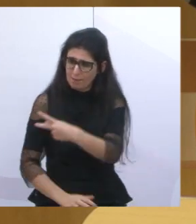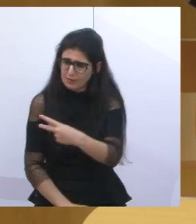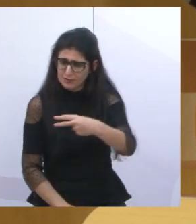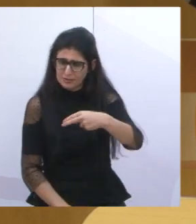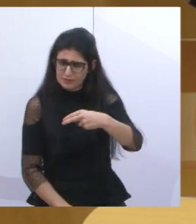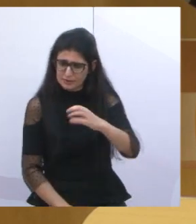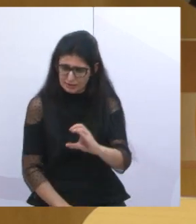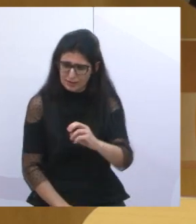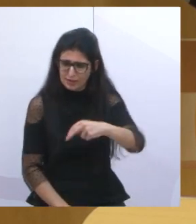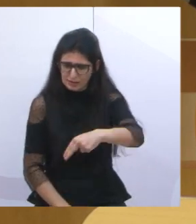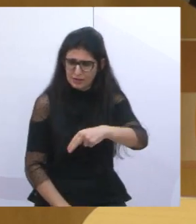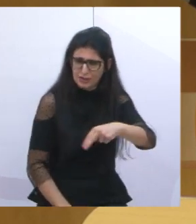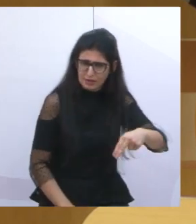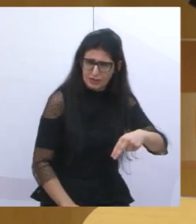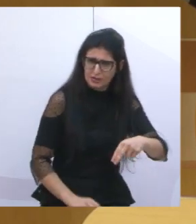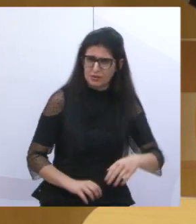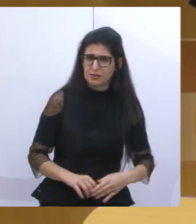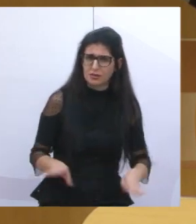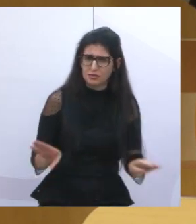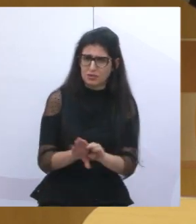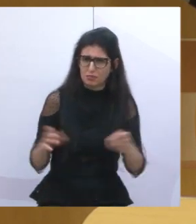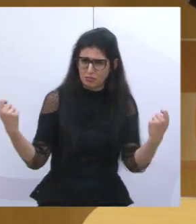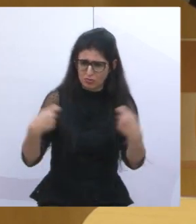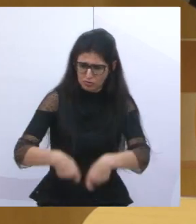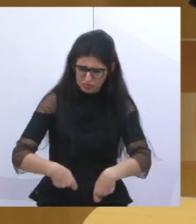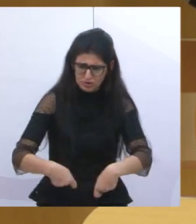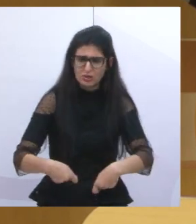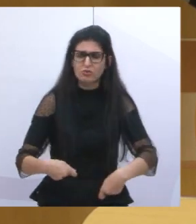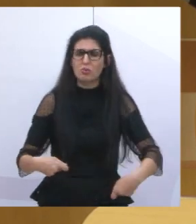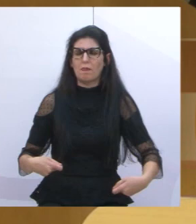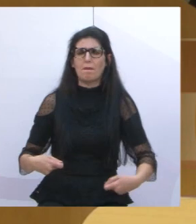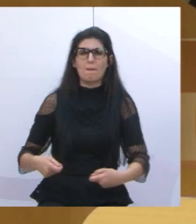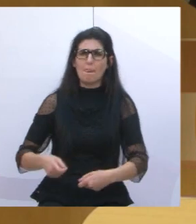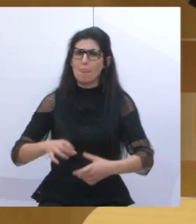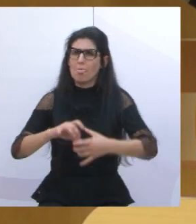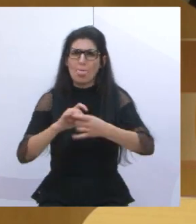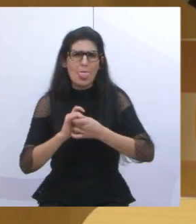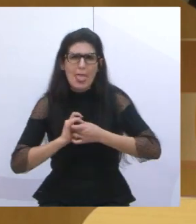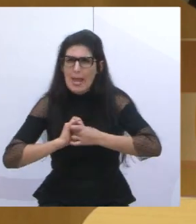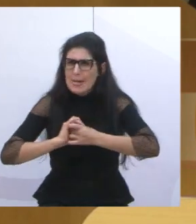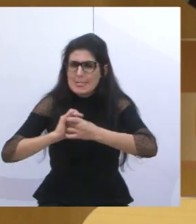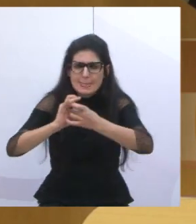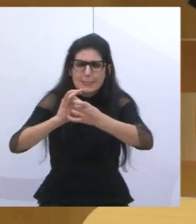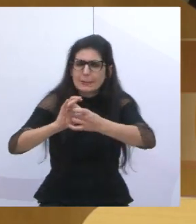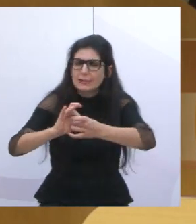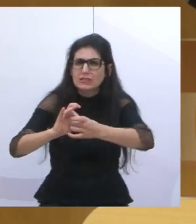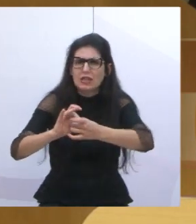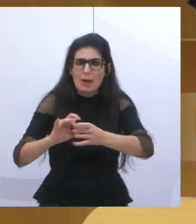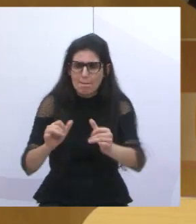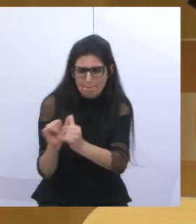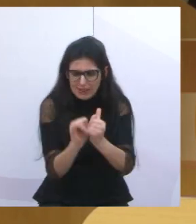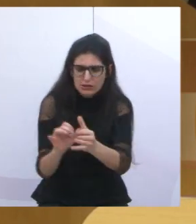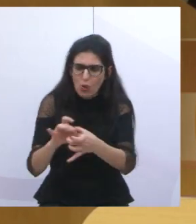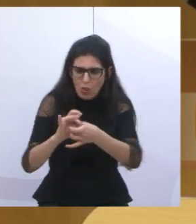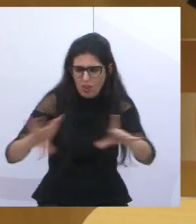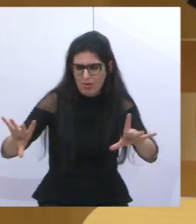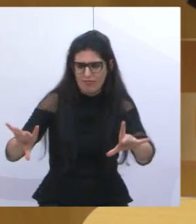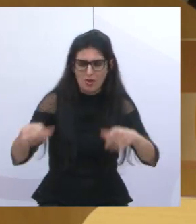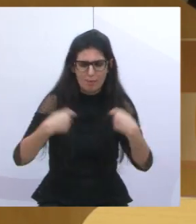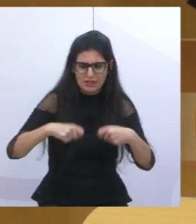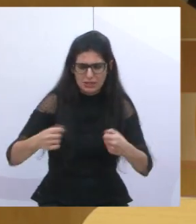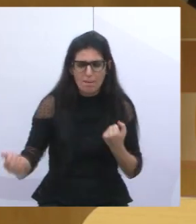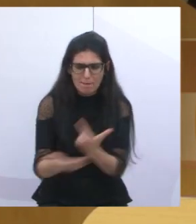PCMM, e a possibilidade de remissão de dívidas tributárias referente à contribuição de